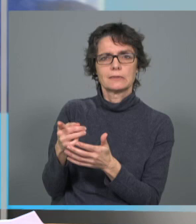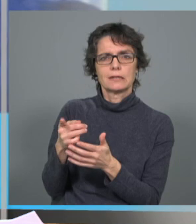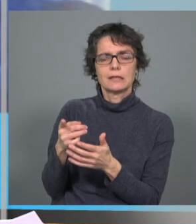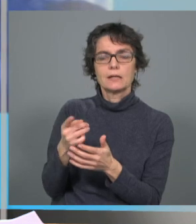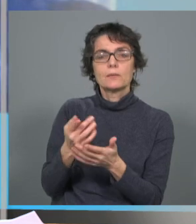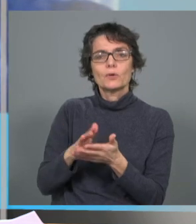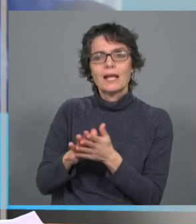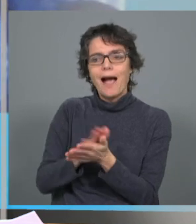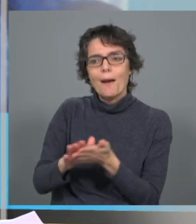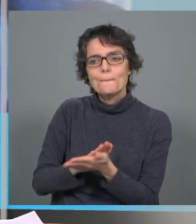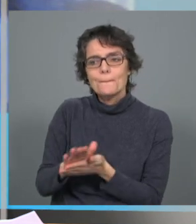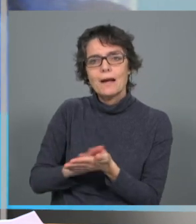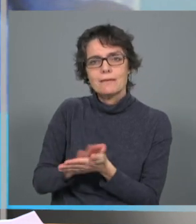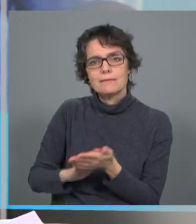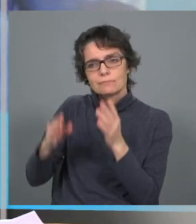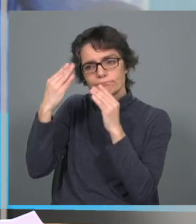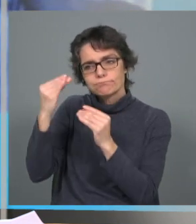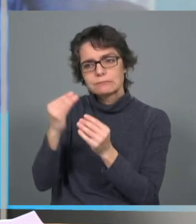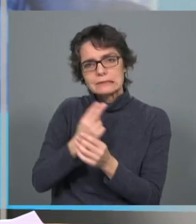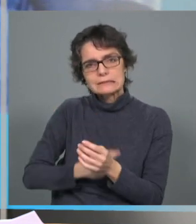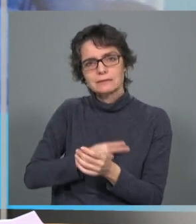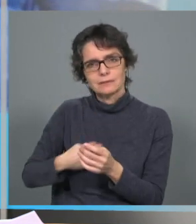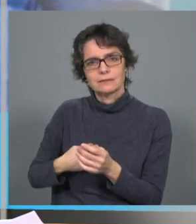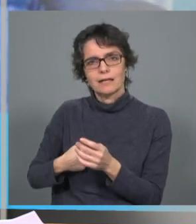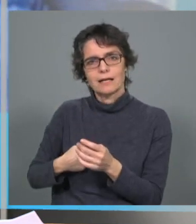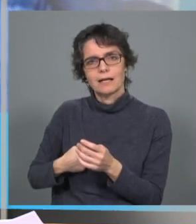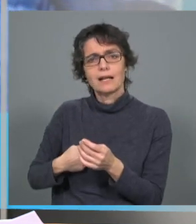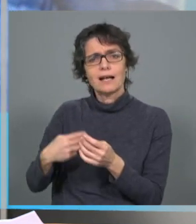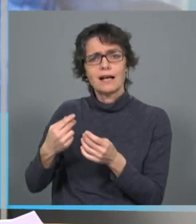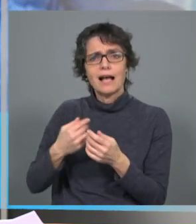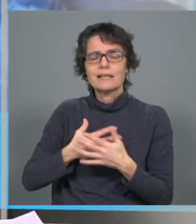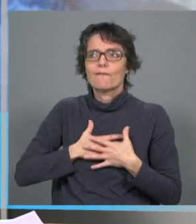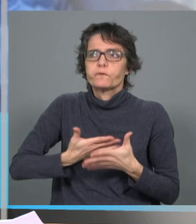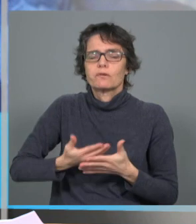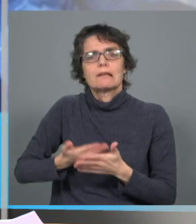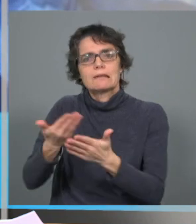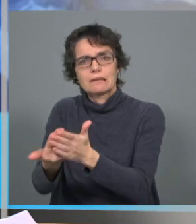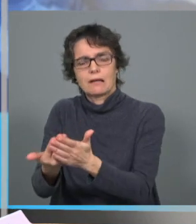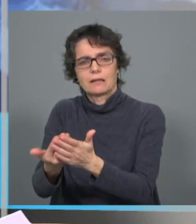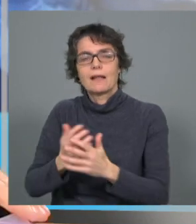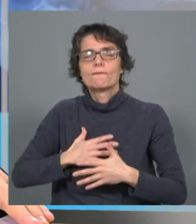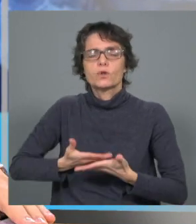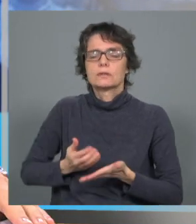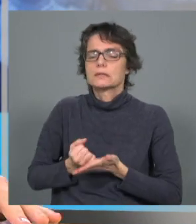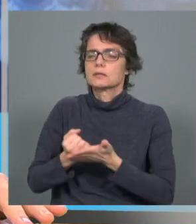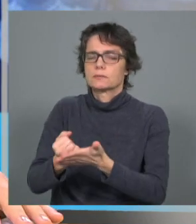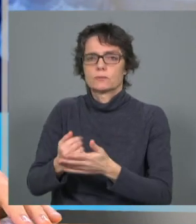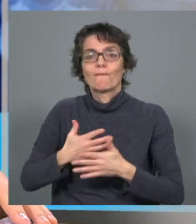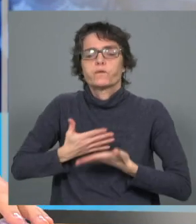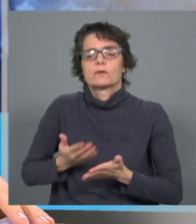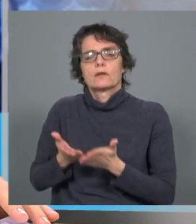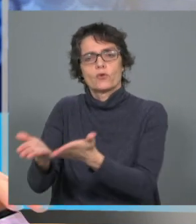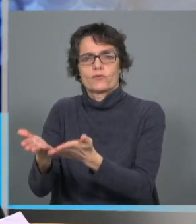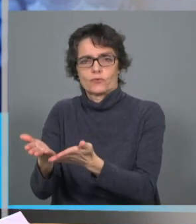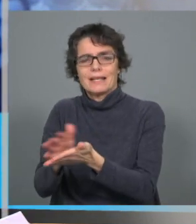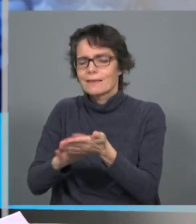cristã que depois tem, evidentemente, repercussões, e quer na paróquia, em várias crises que